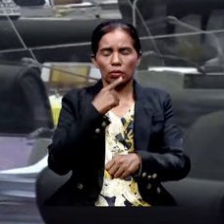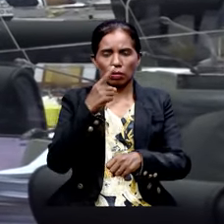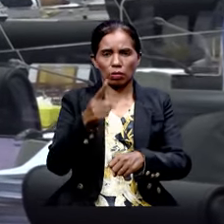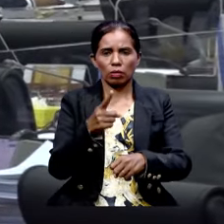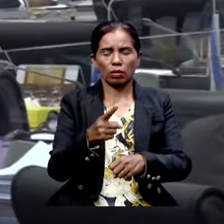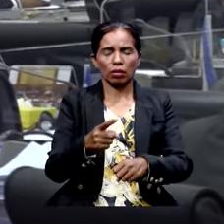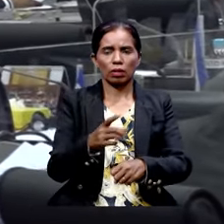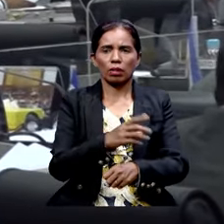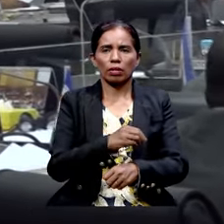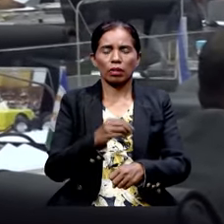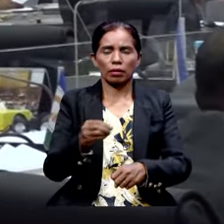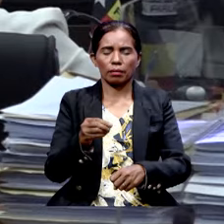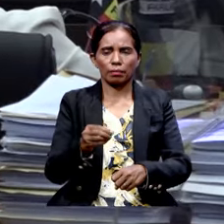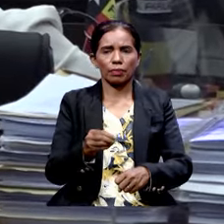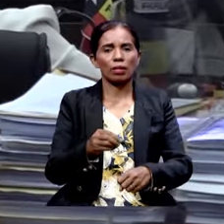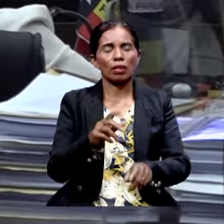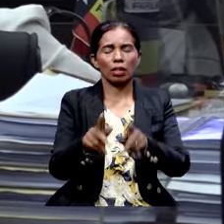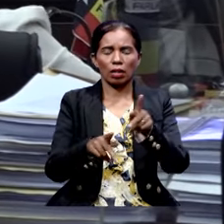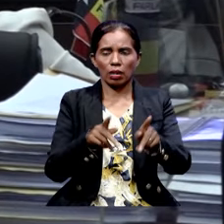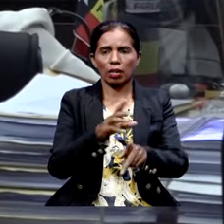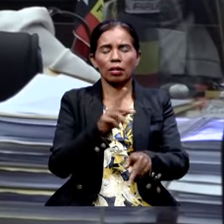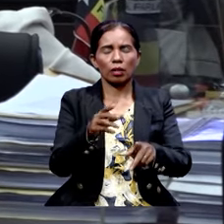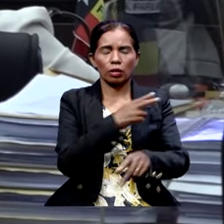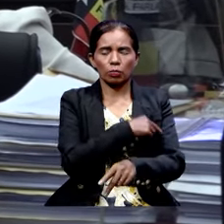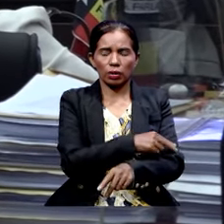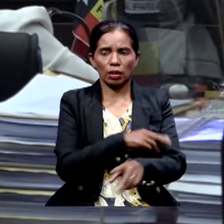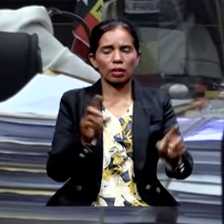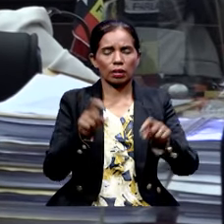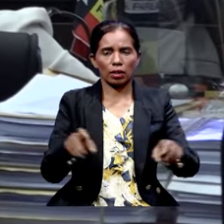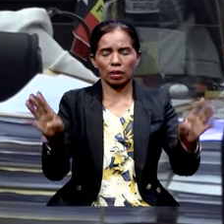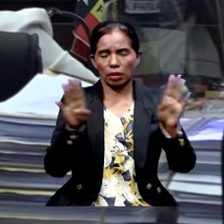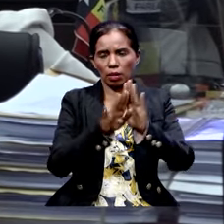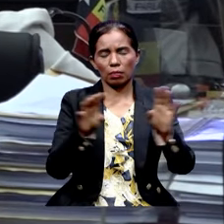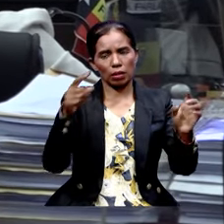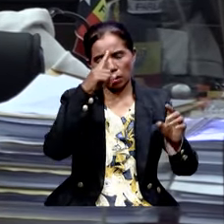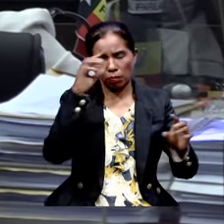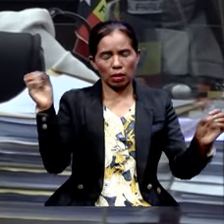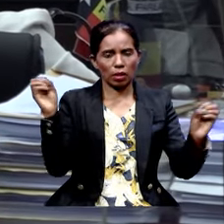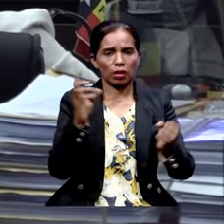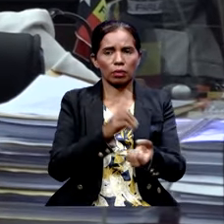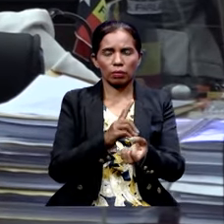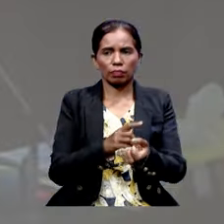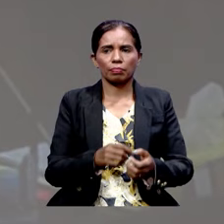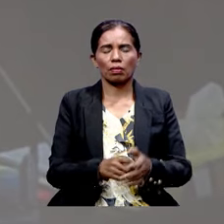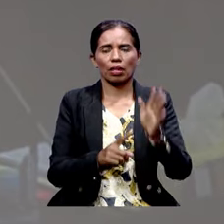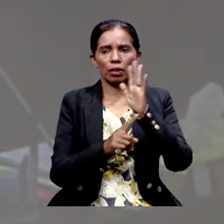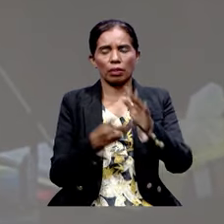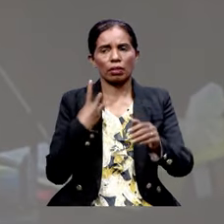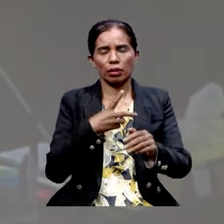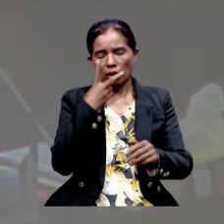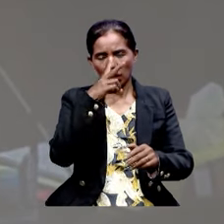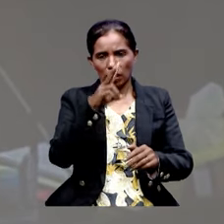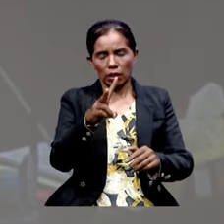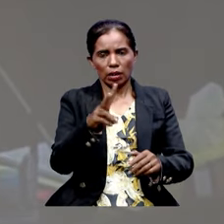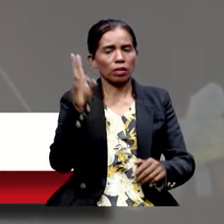facilidade de saúde sira, Nune obriga posto saúde balon tem que taka tambah lahir médico. Saúde sai polémica da daune ita acompanha hare